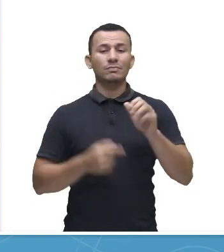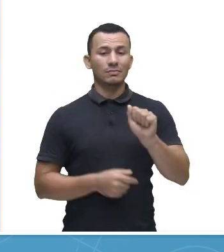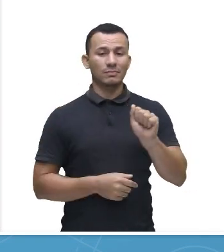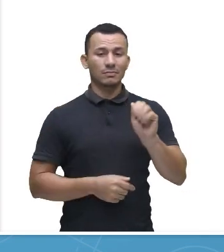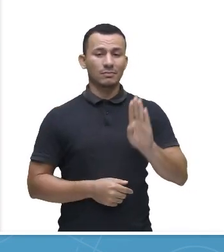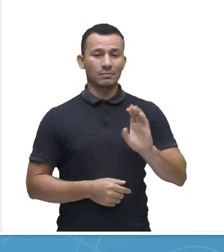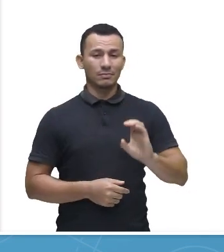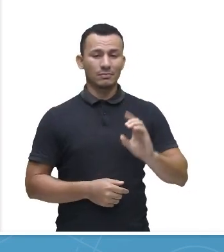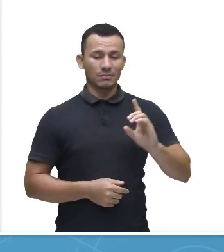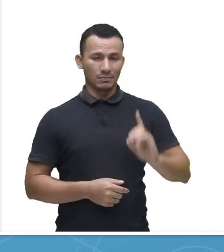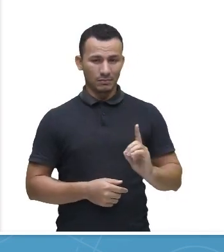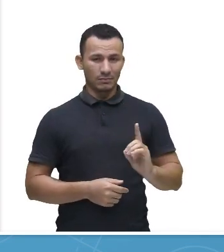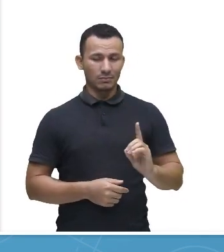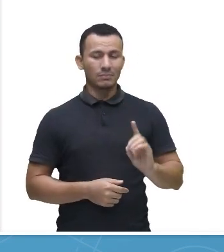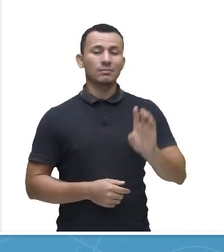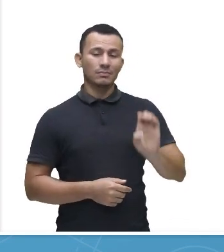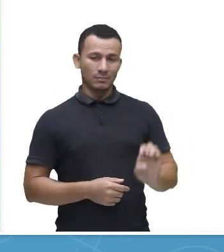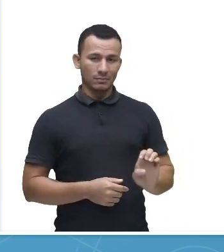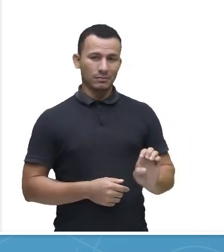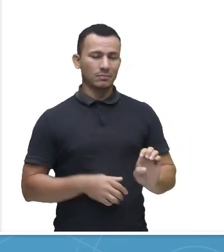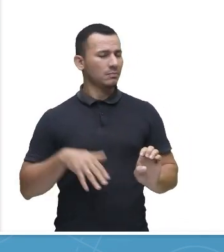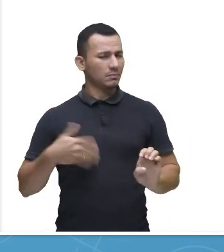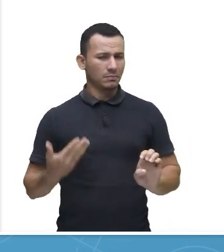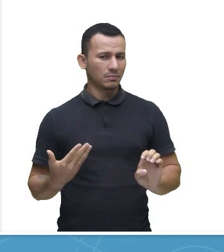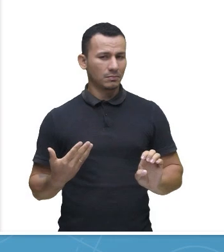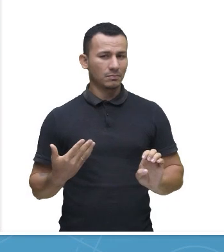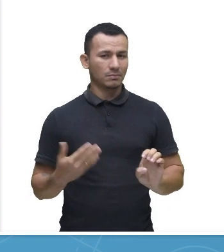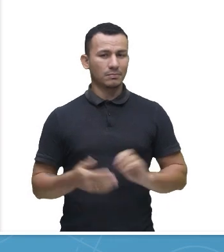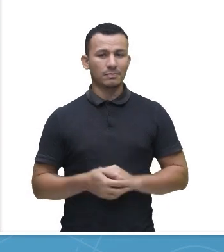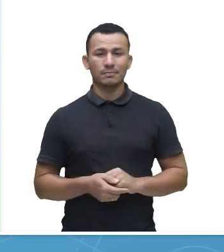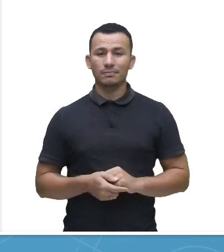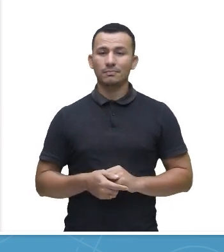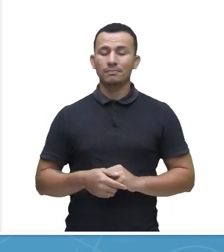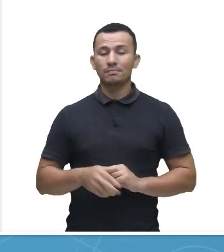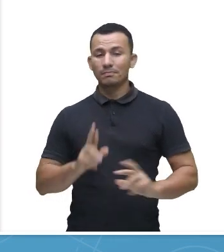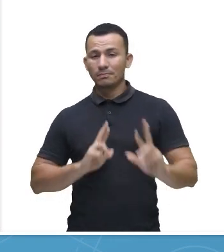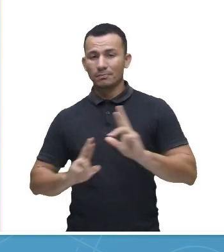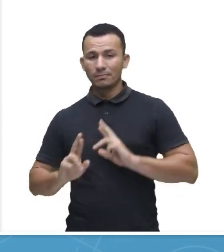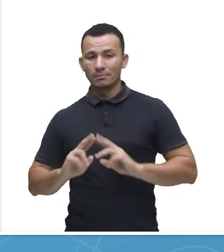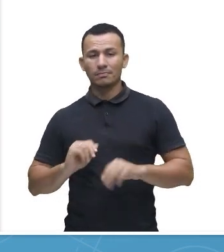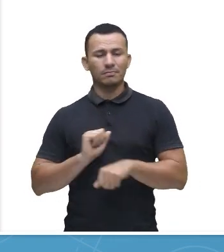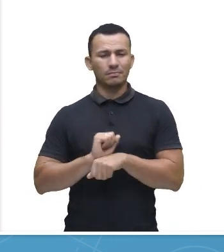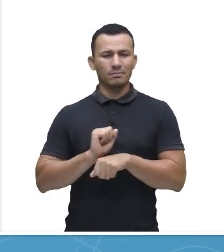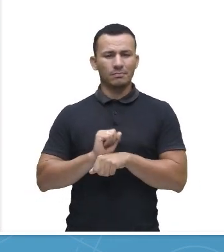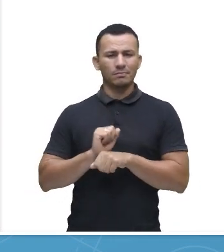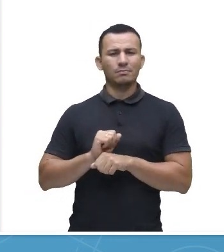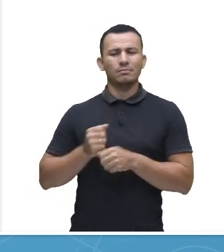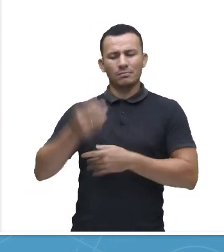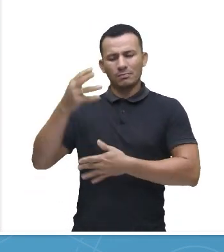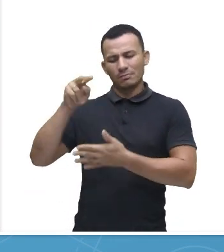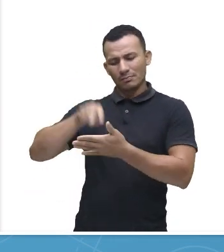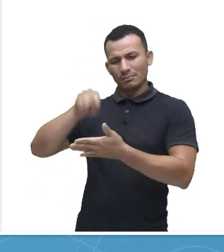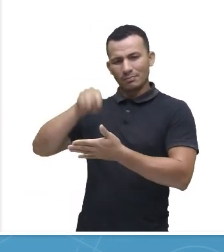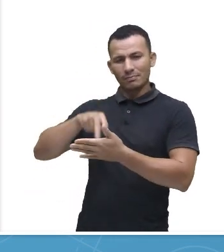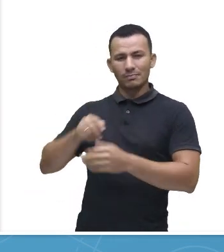cronológica; D, transitória; ou E, social. Respondam aí que eu vou acompanhando vocês no chat.